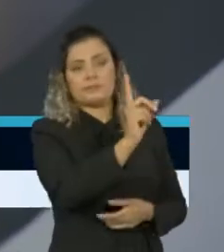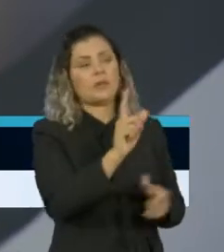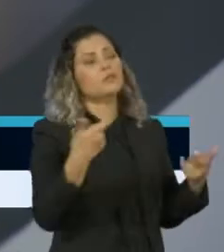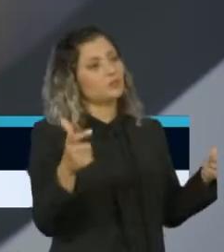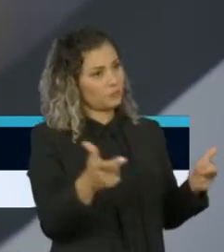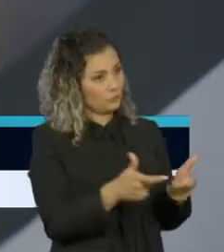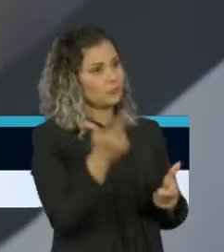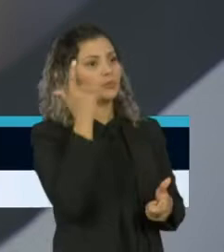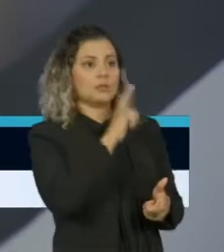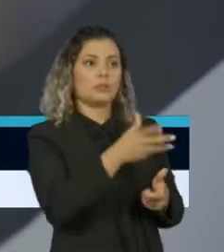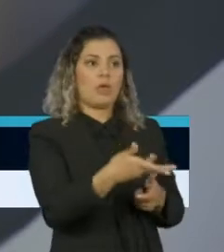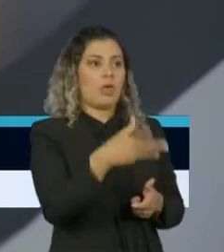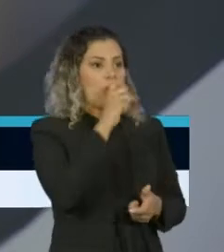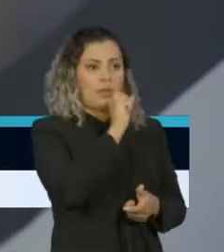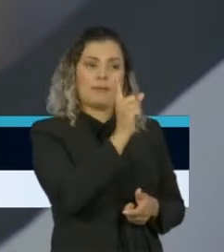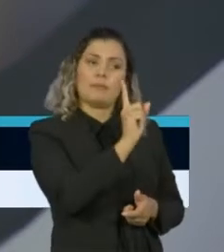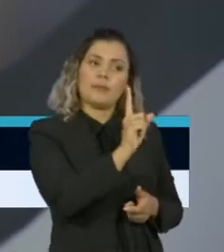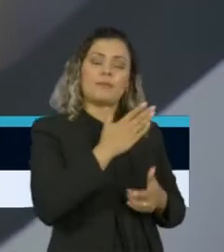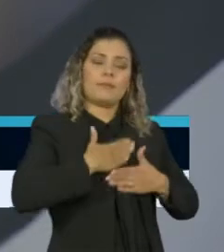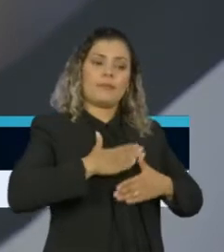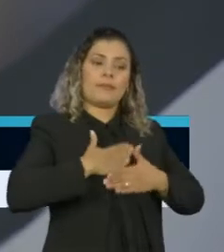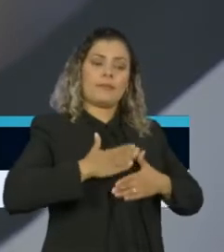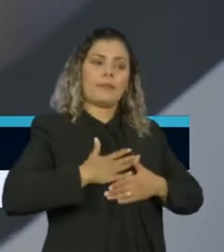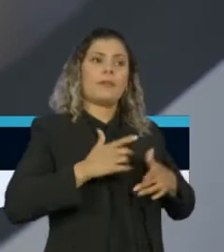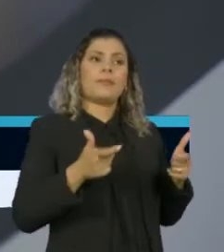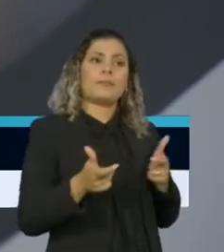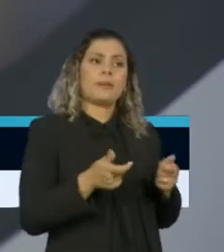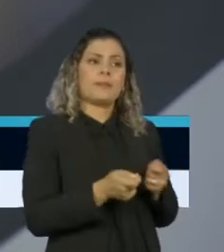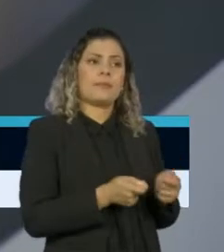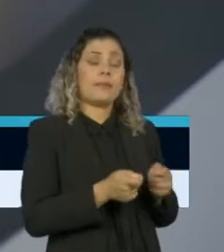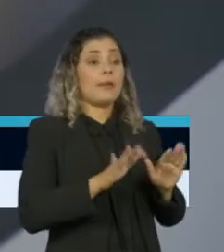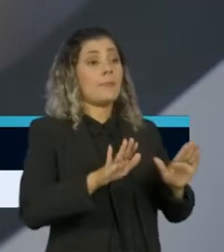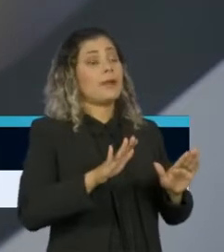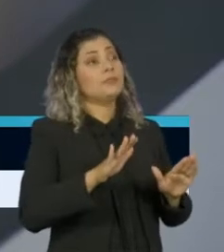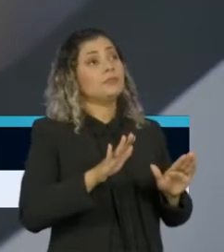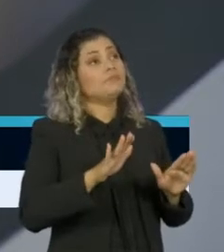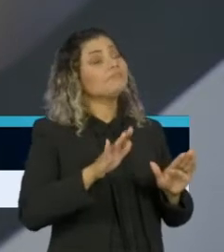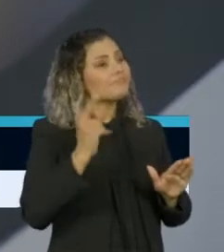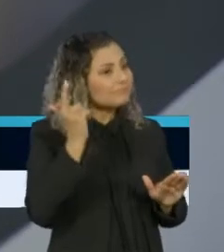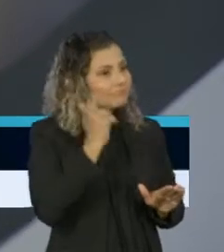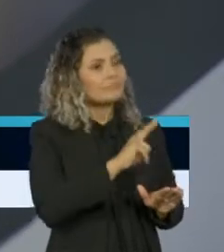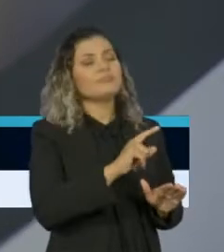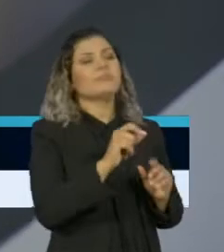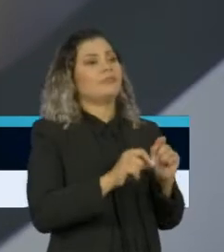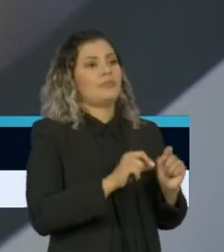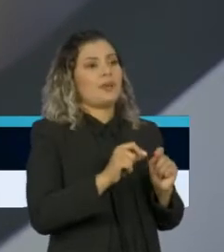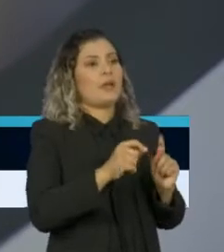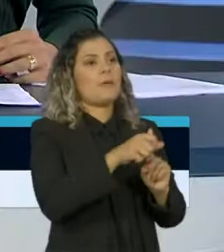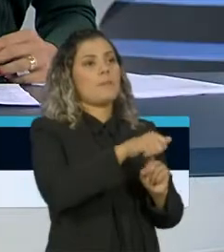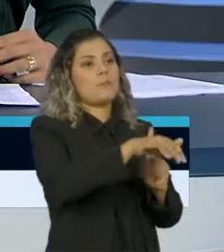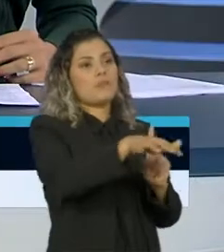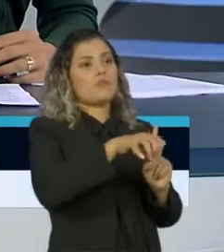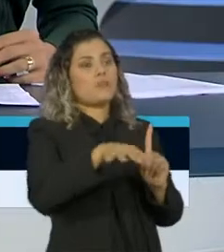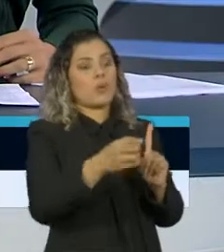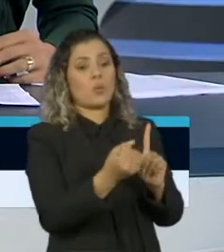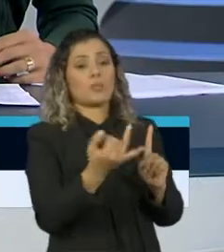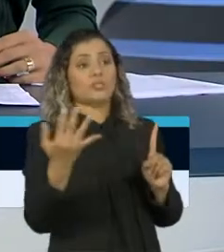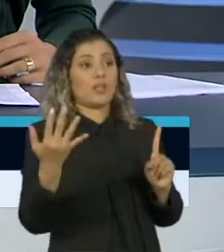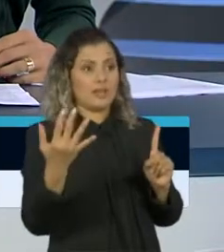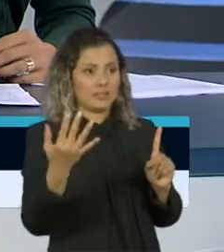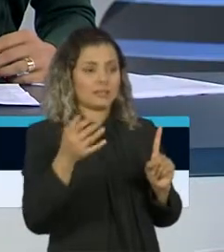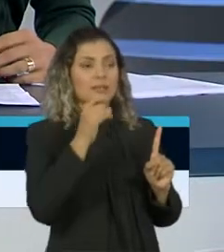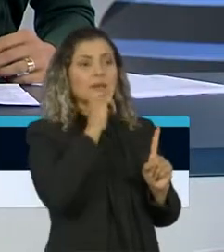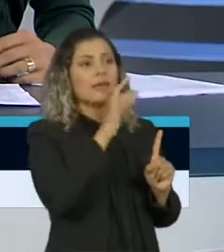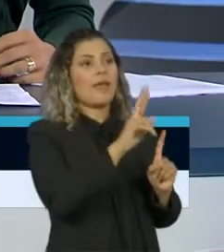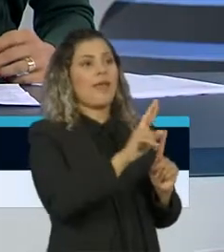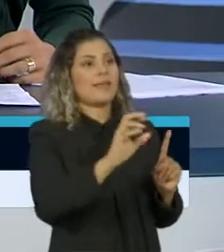o que a gente pode ficar mais animado é que nós reduzimos o que se chama taxa de contágio que os médicos chamam